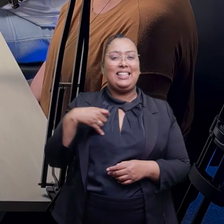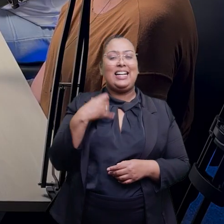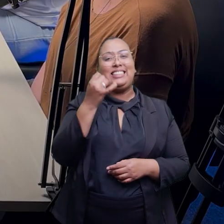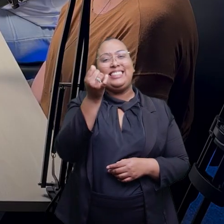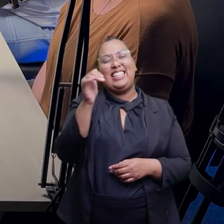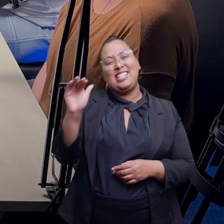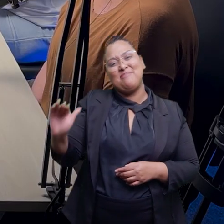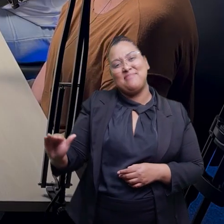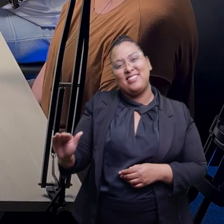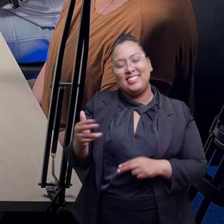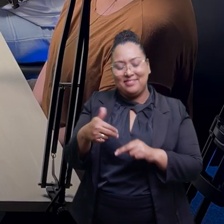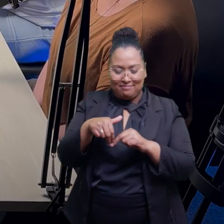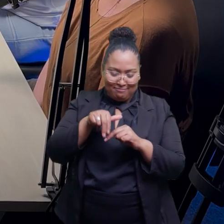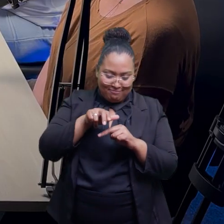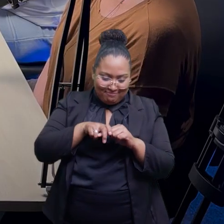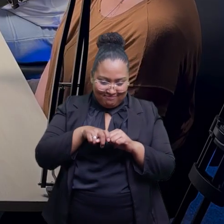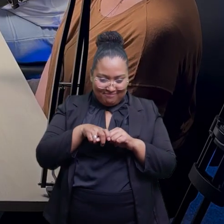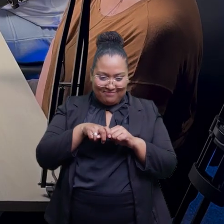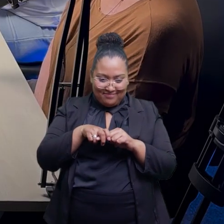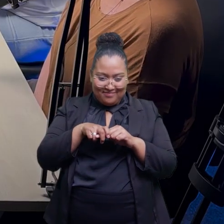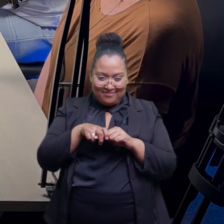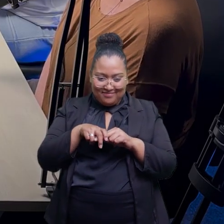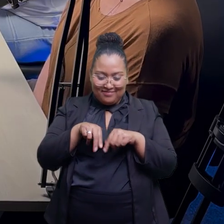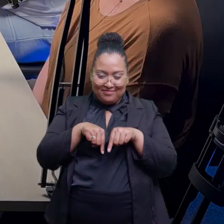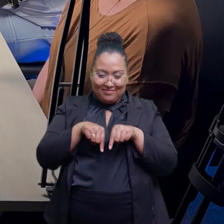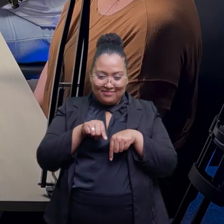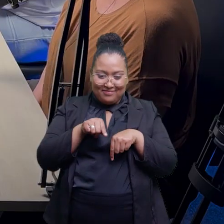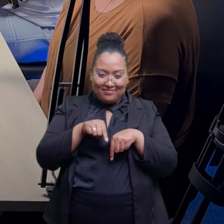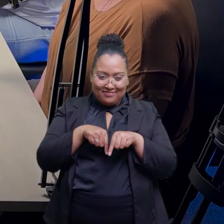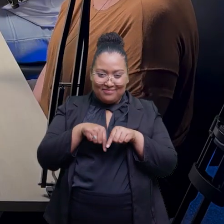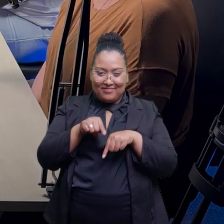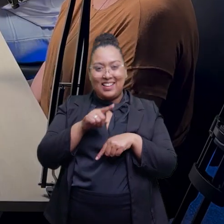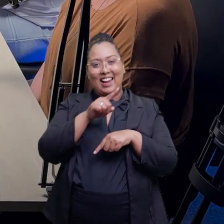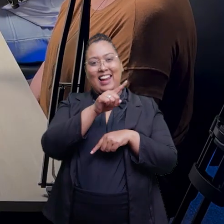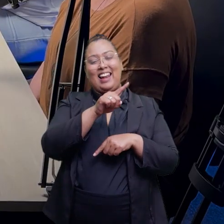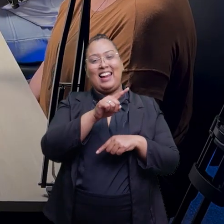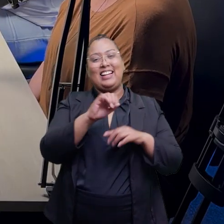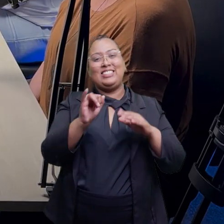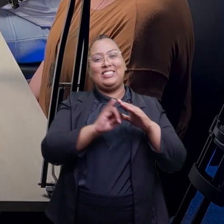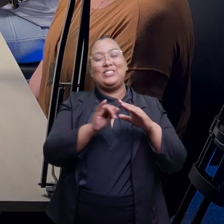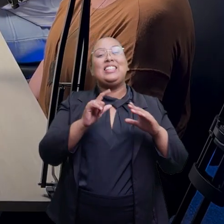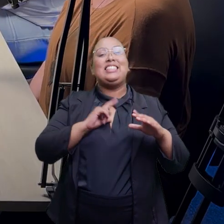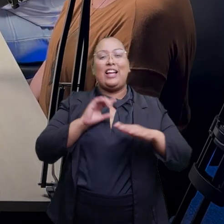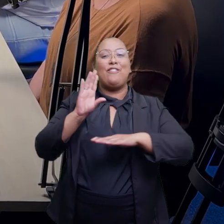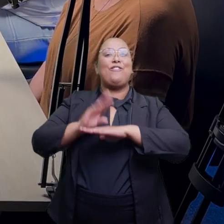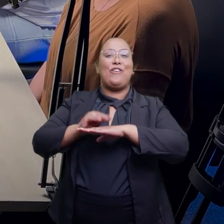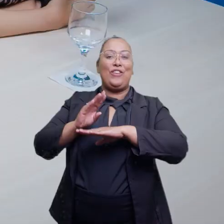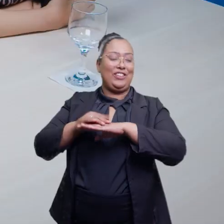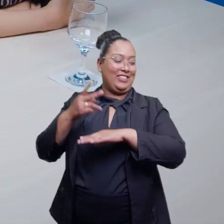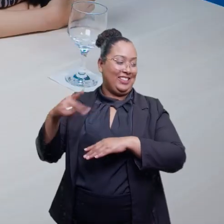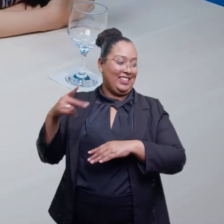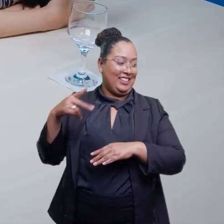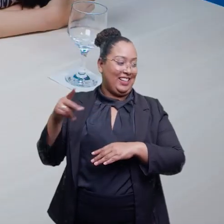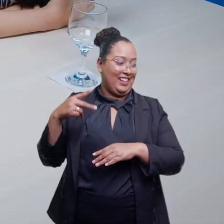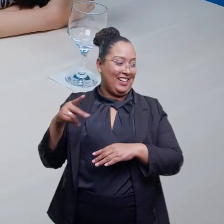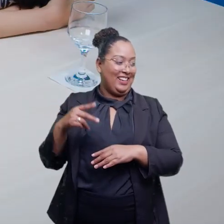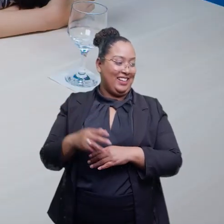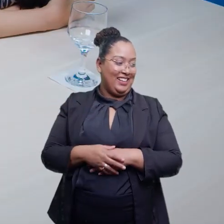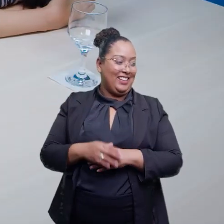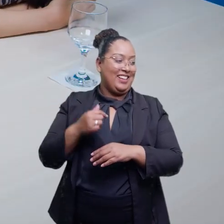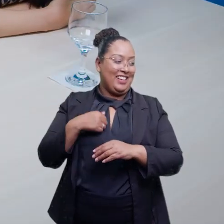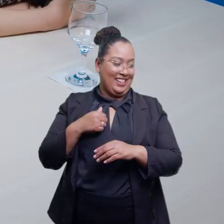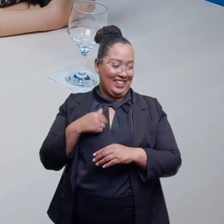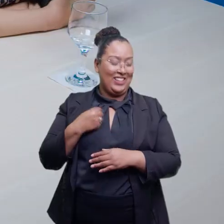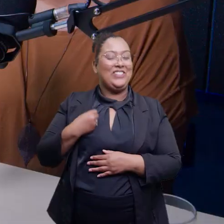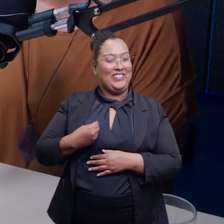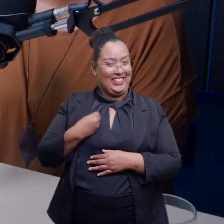6 aninhos, sentadinha lá dentro do condomínio Sol Nascente. Tenho fotos dessa época. Roupinha de Barbie.